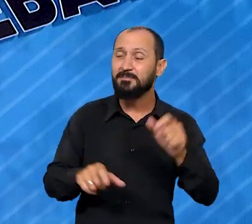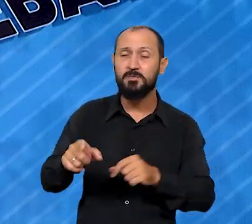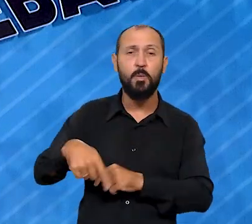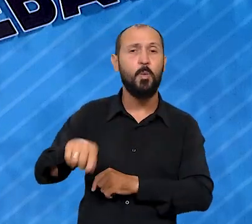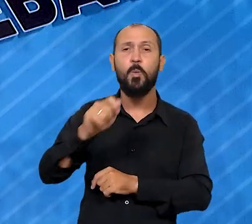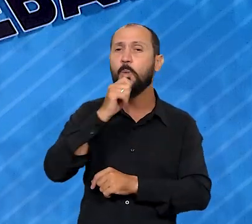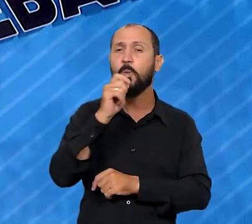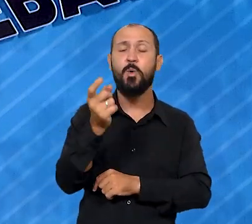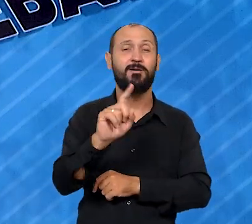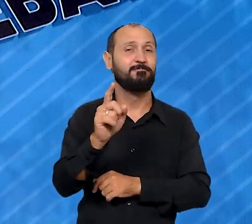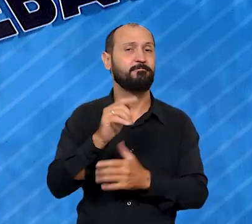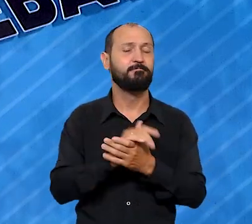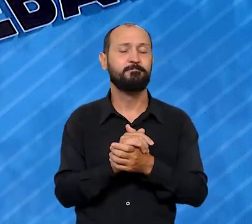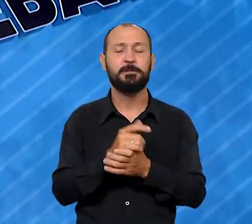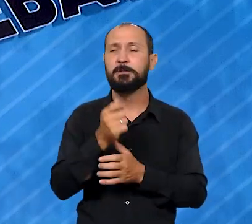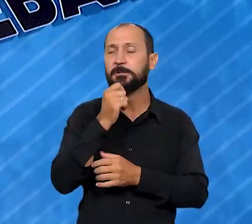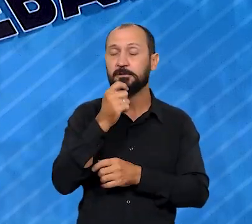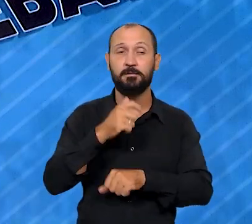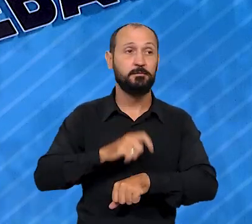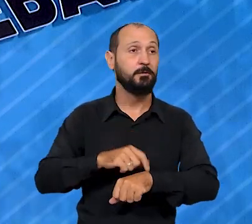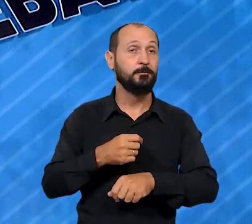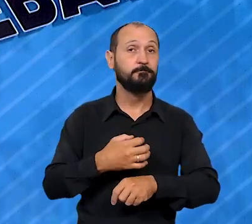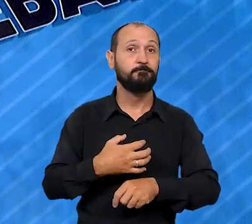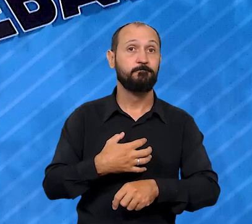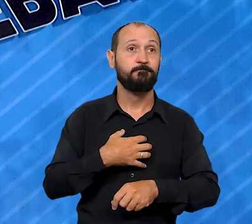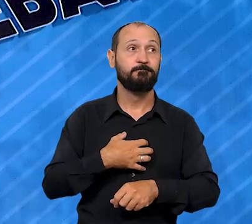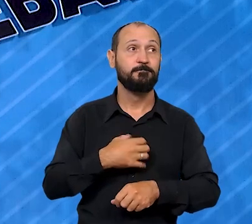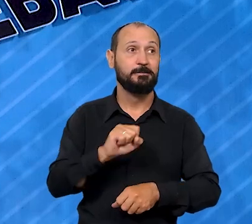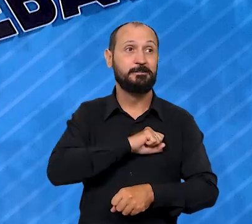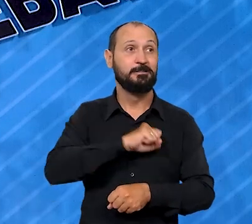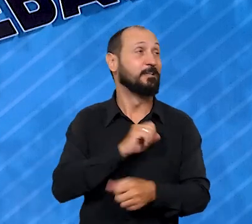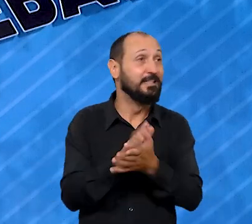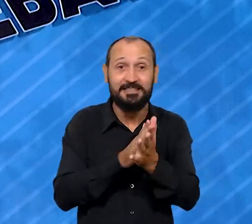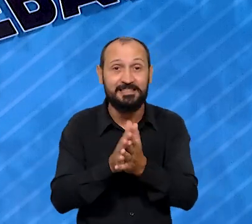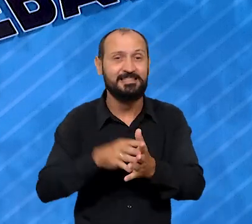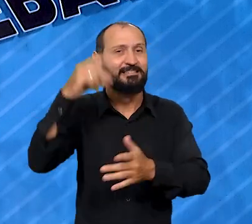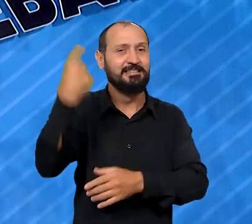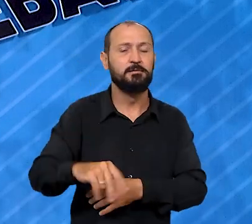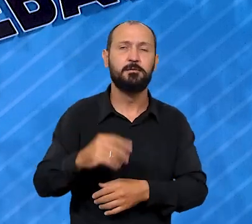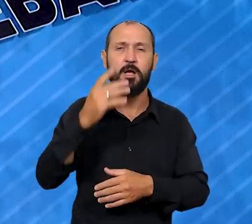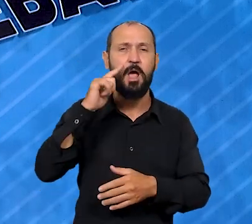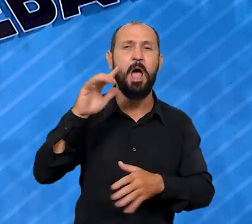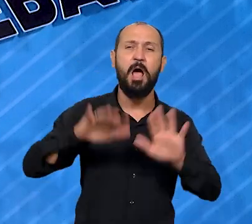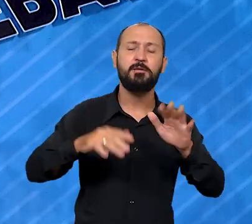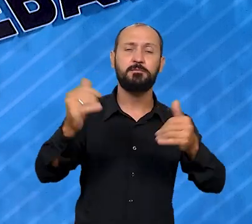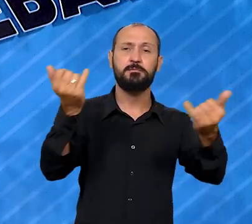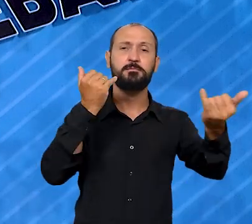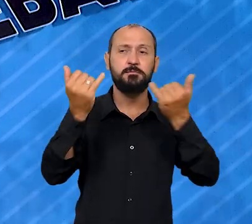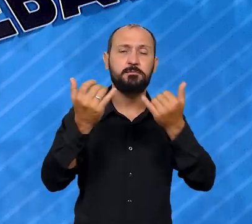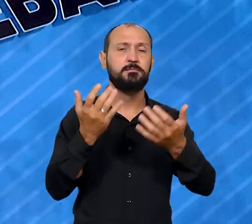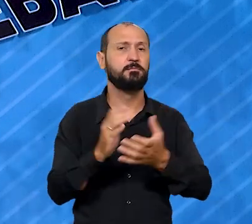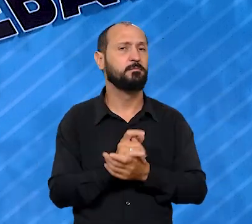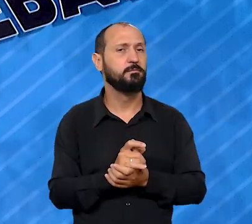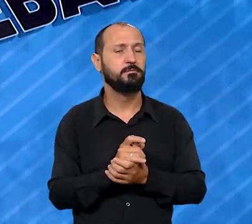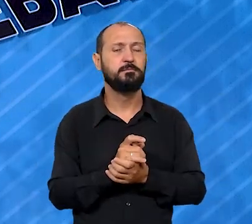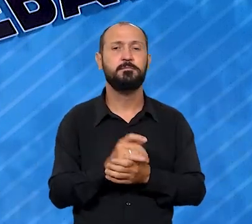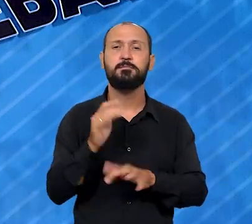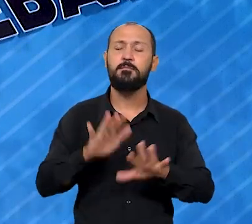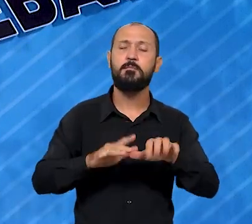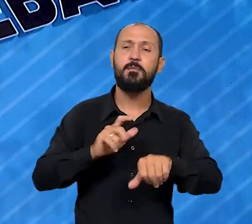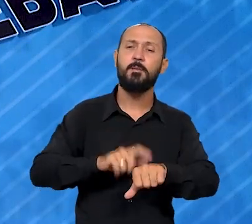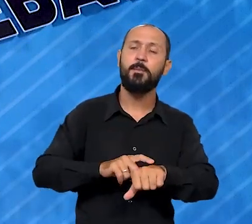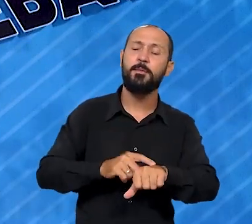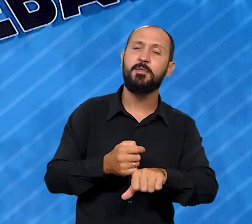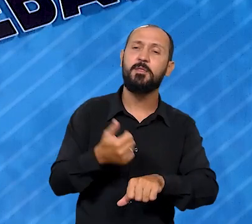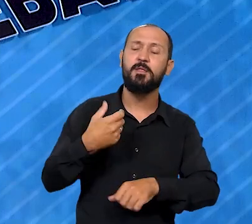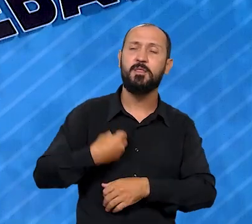As pessoas ainda não fazem isso. As pessoas agem ainda muito por impulso, né? E se deixam levar por propagandas, né? Se deixam